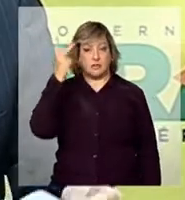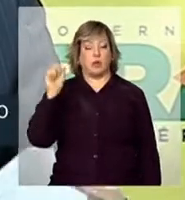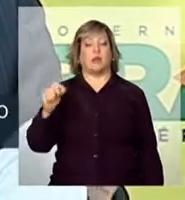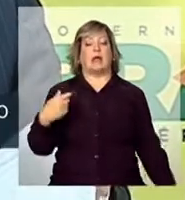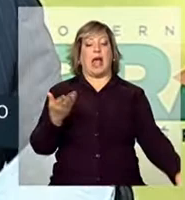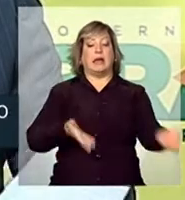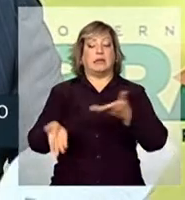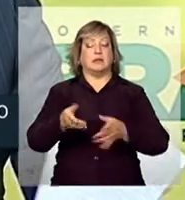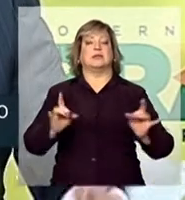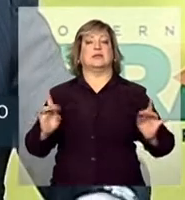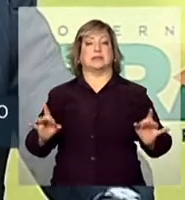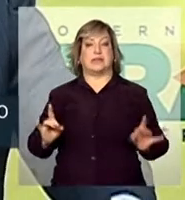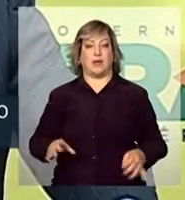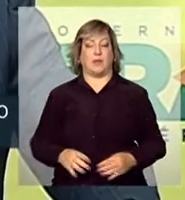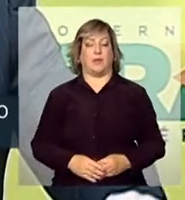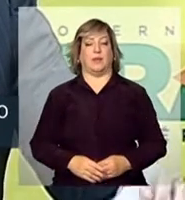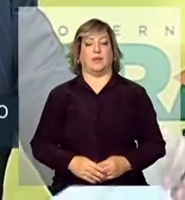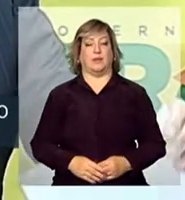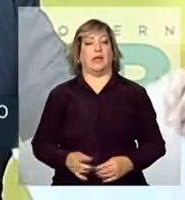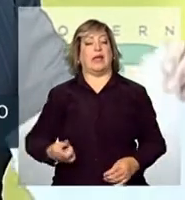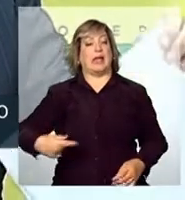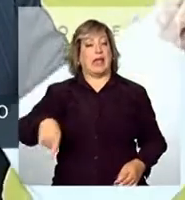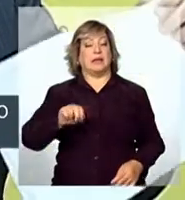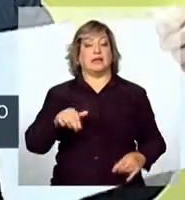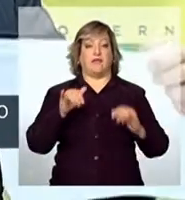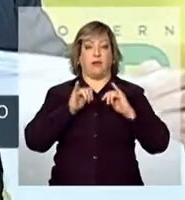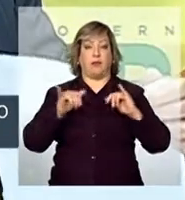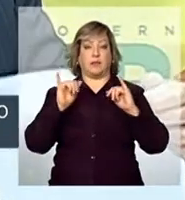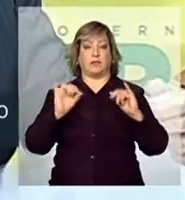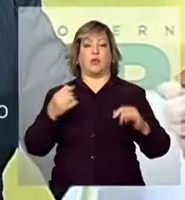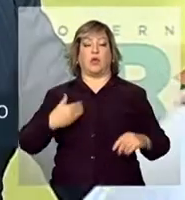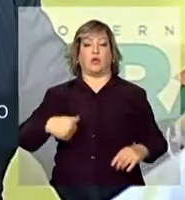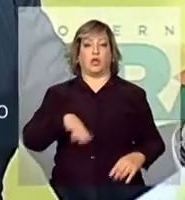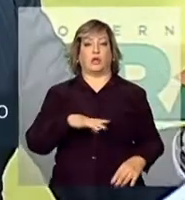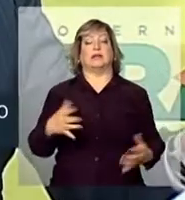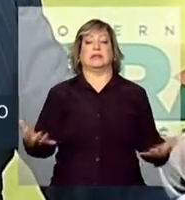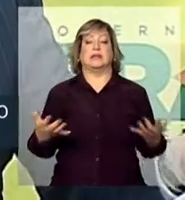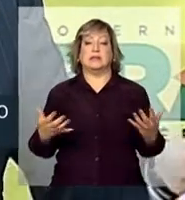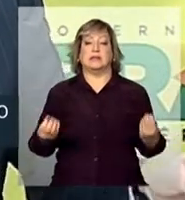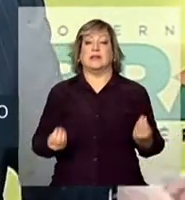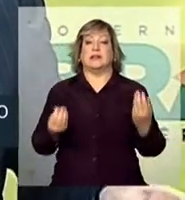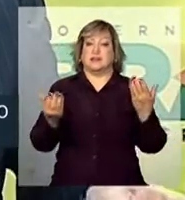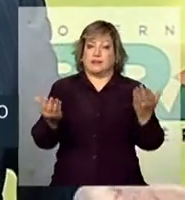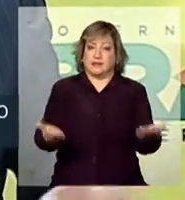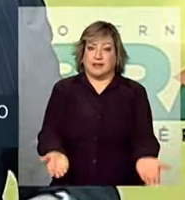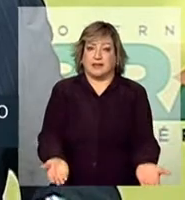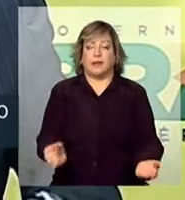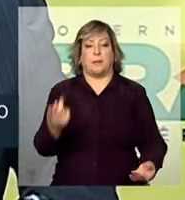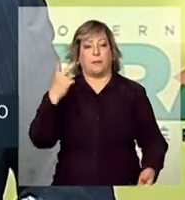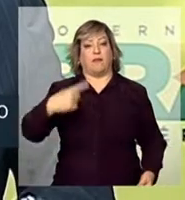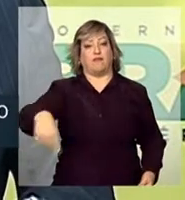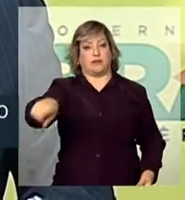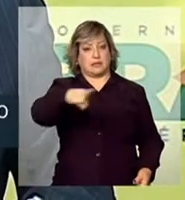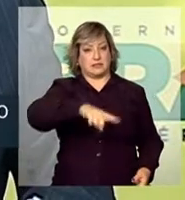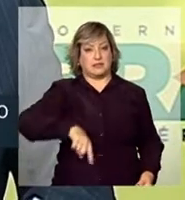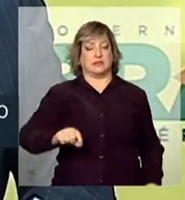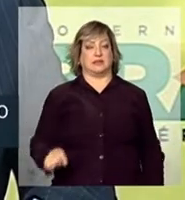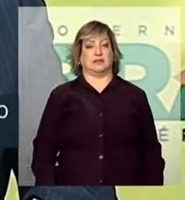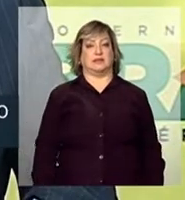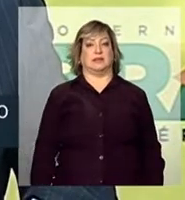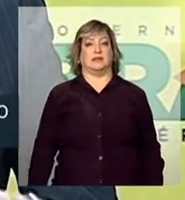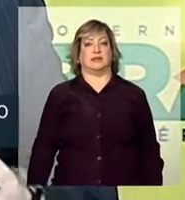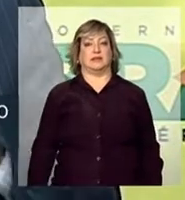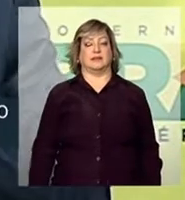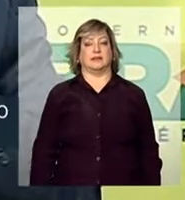como atendimento especial Então são esses dados que nós queremos passar para vocês